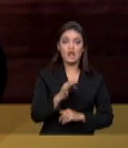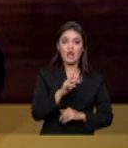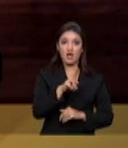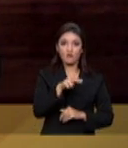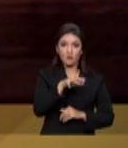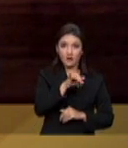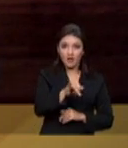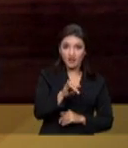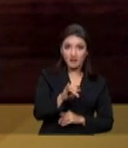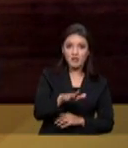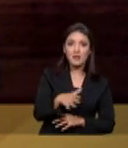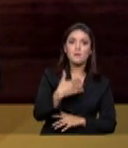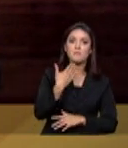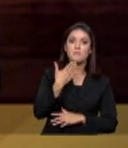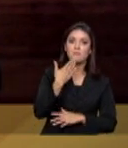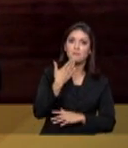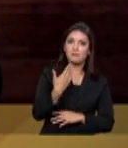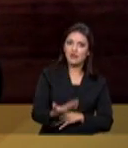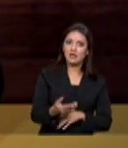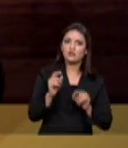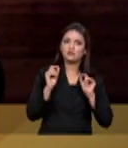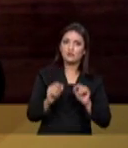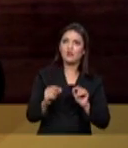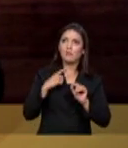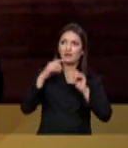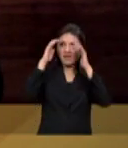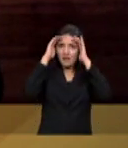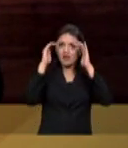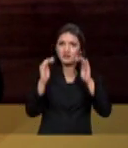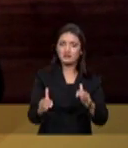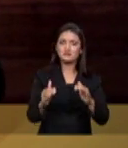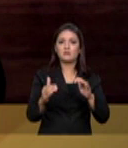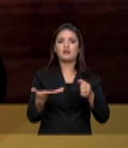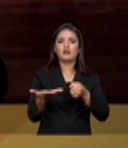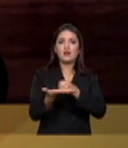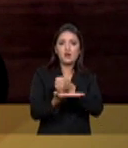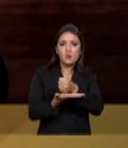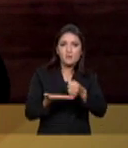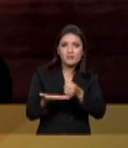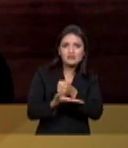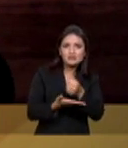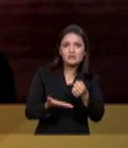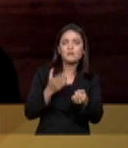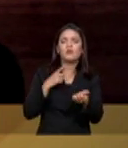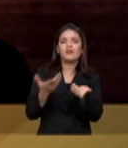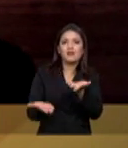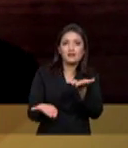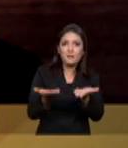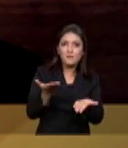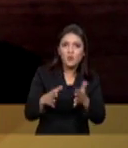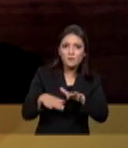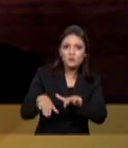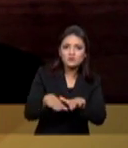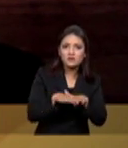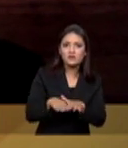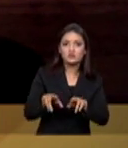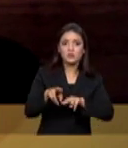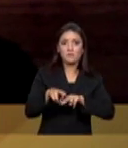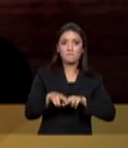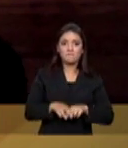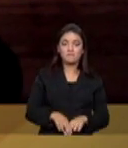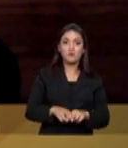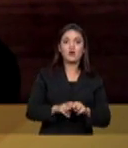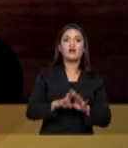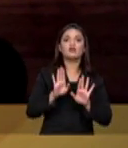pugna pela aplicação do princípio da proporcionalidade em virtude de ocupação de